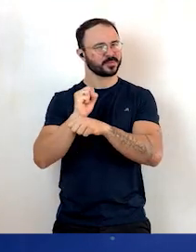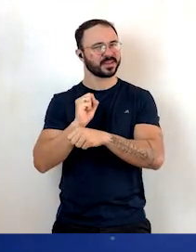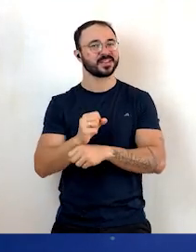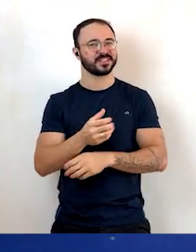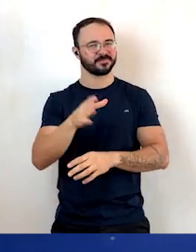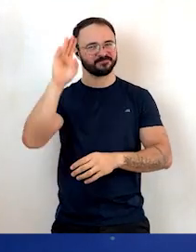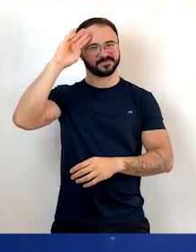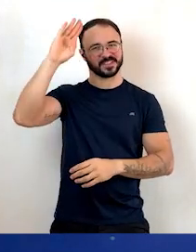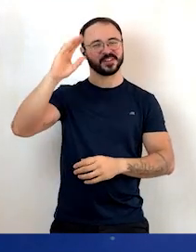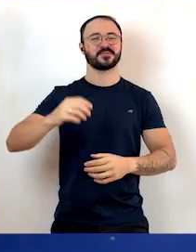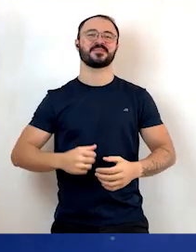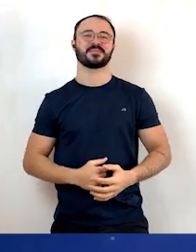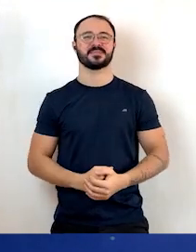tchau crianças até a próxima